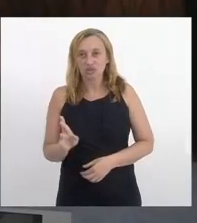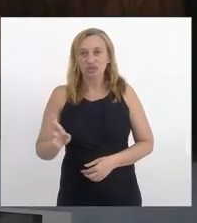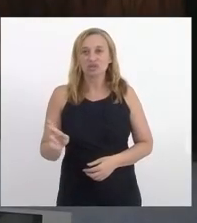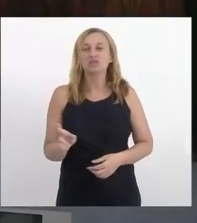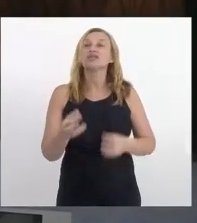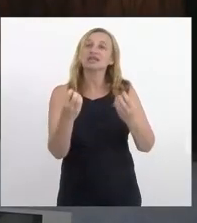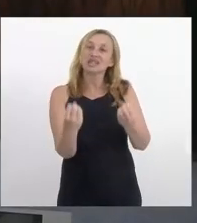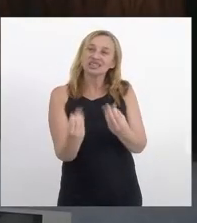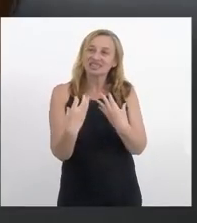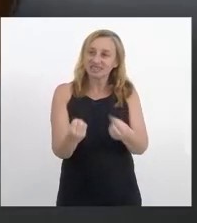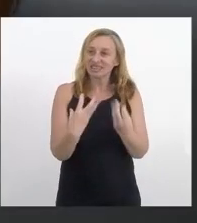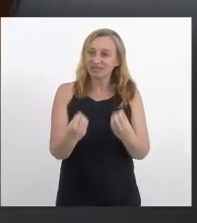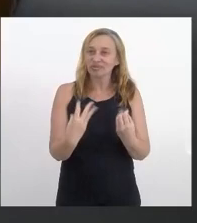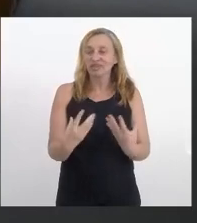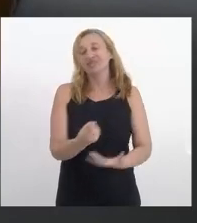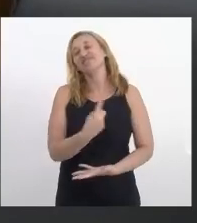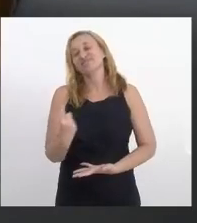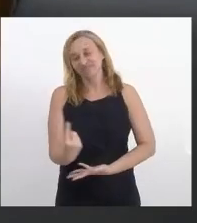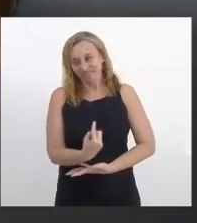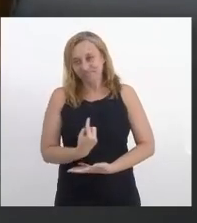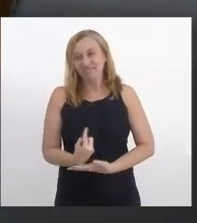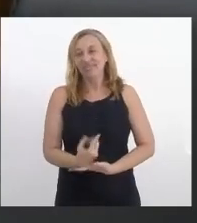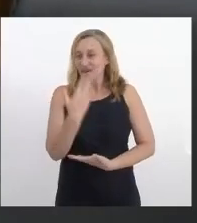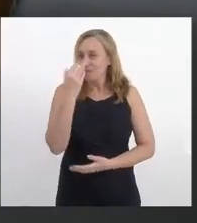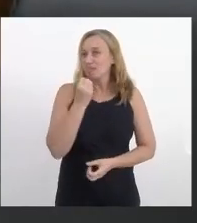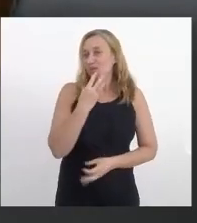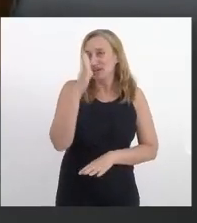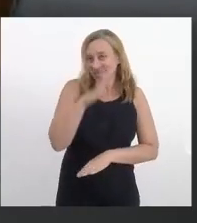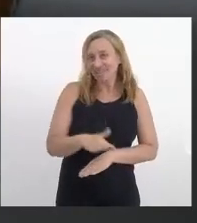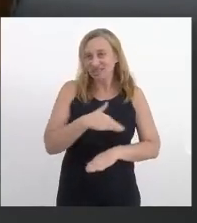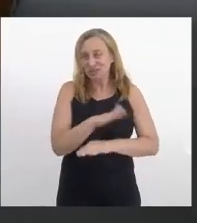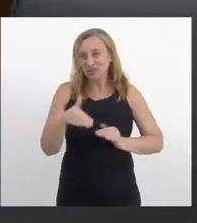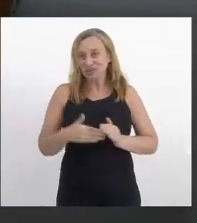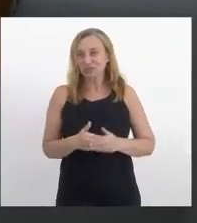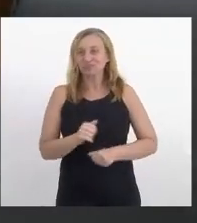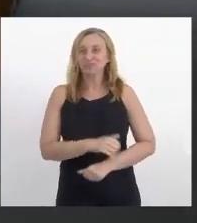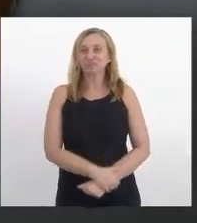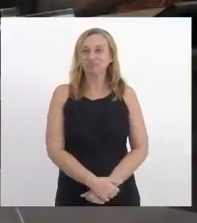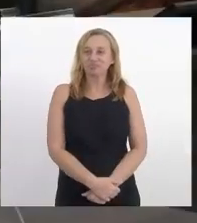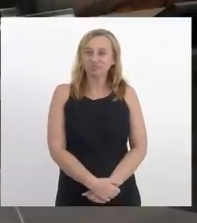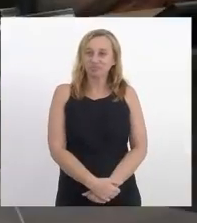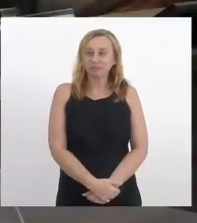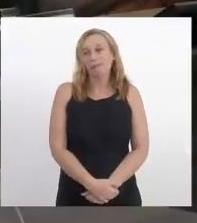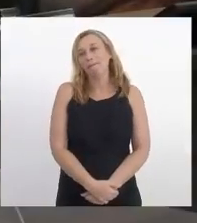pelos ensinamentos que trouxeram até nós. Uma boa tarde a todas e todos.